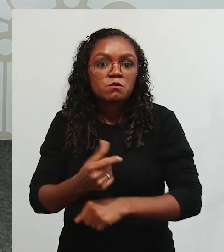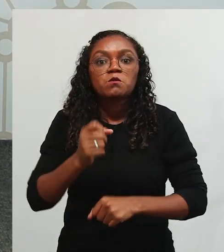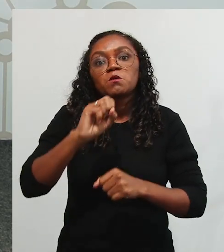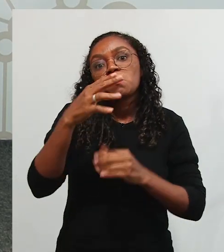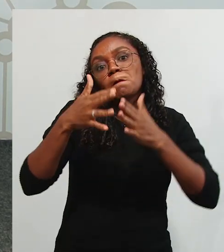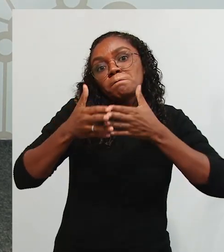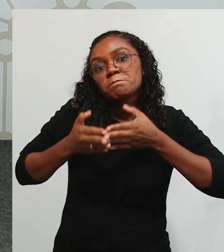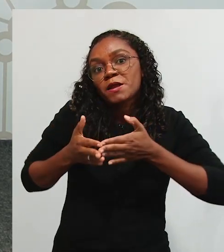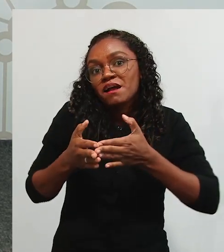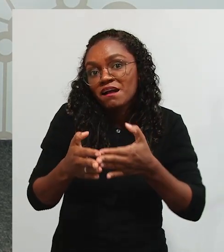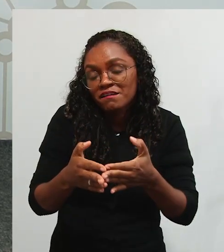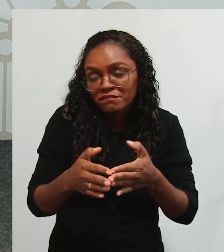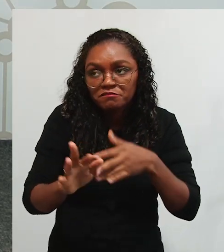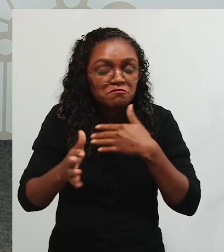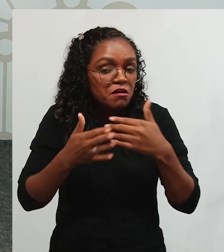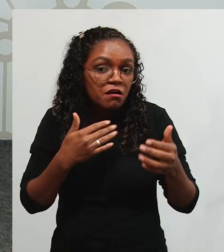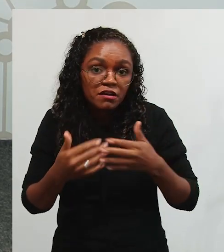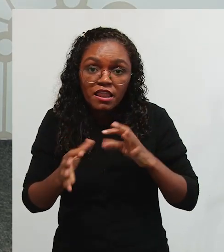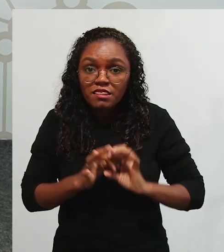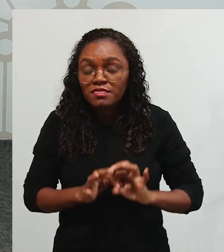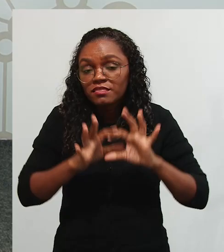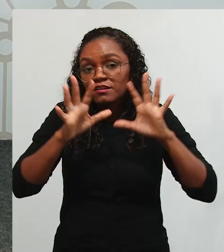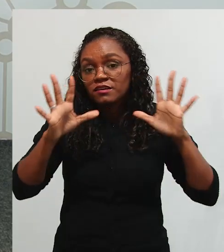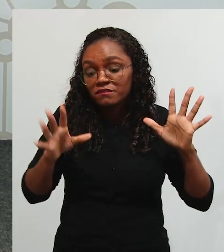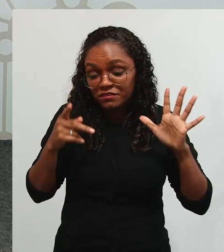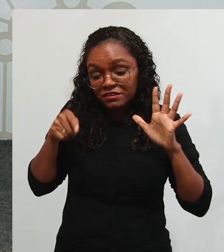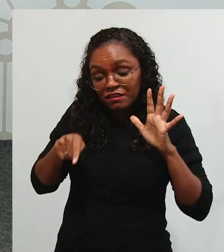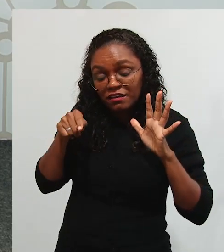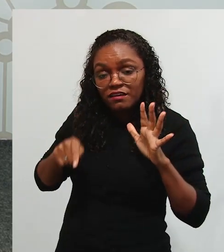maior. Enfim, que ela vá ao